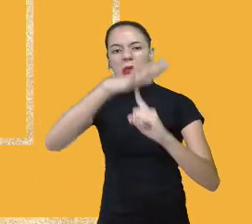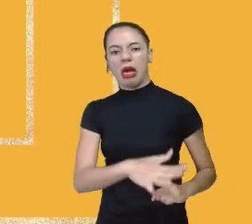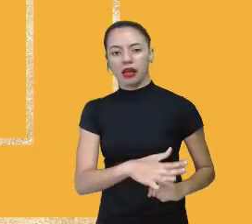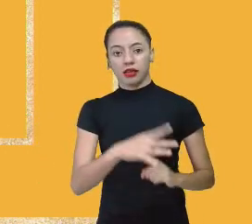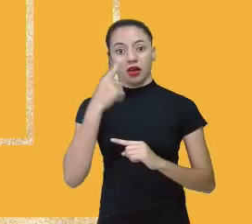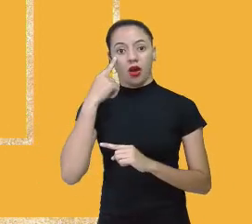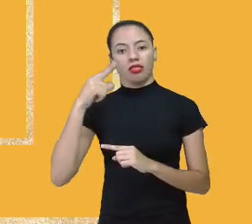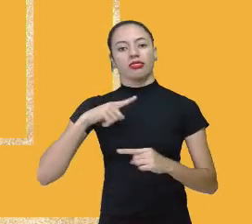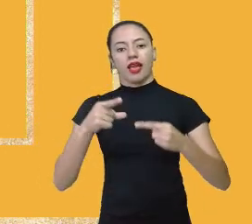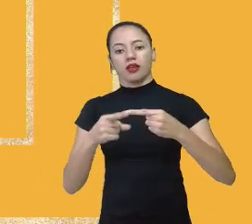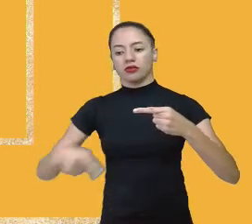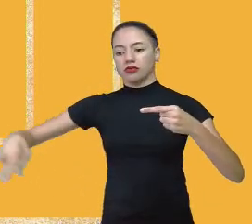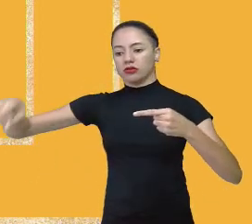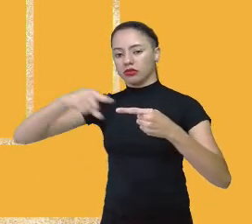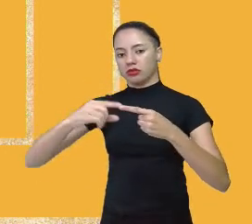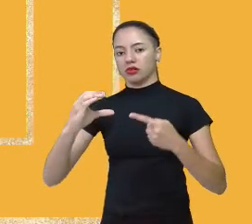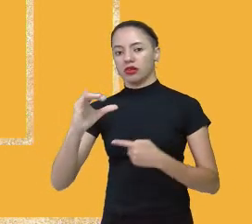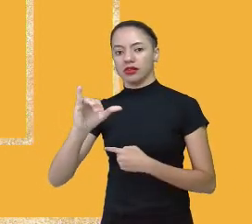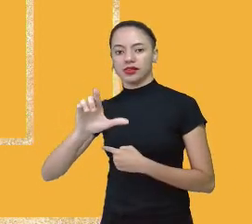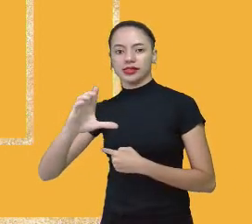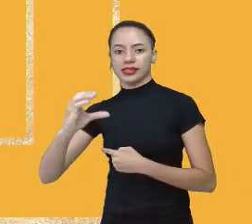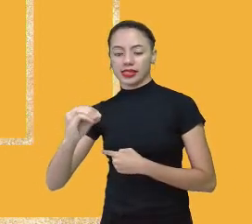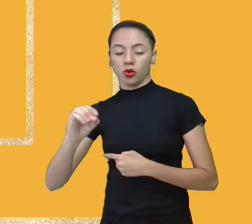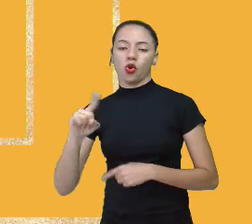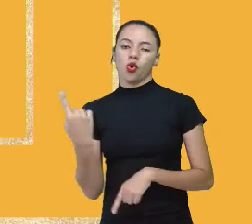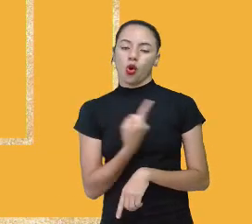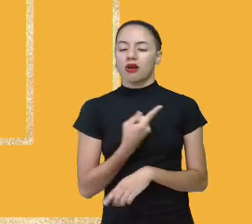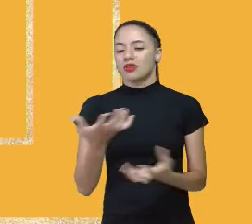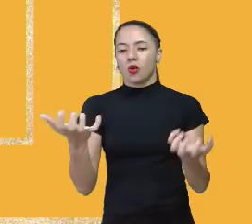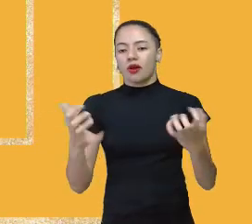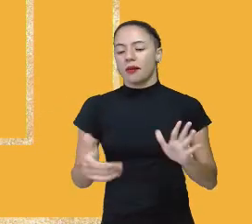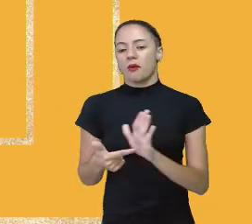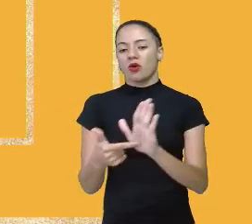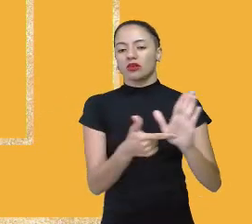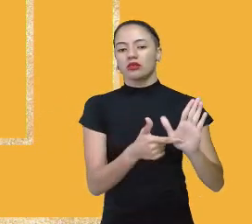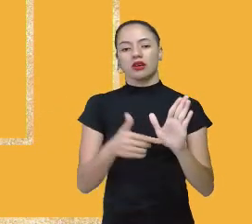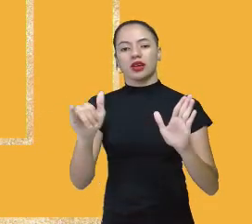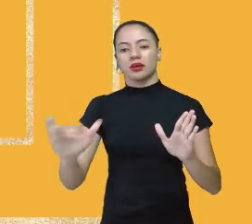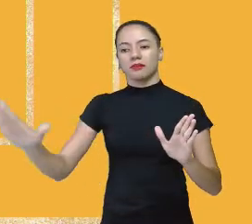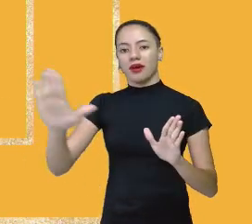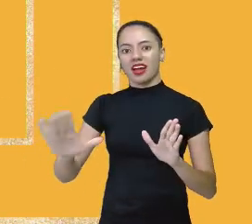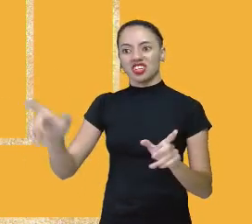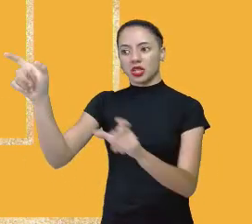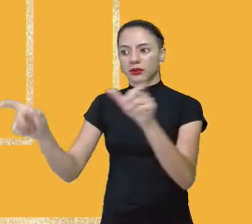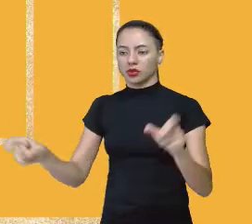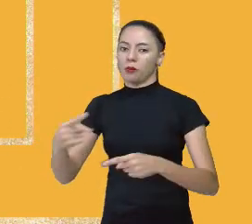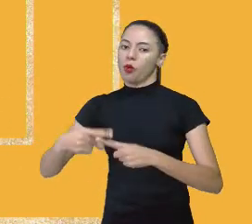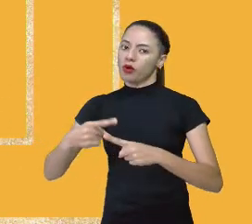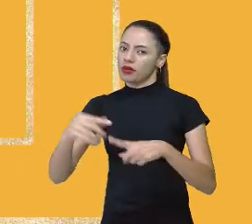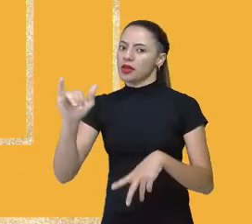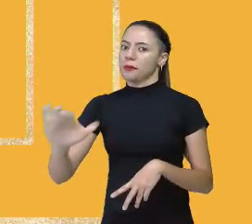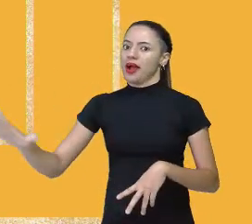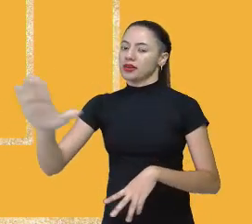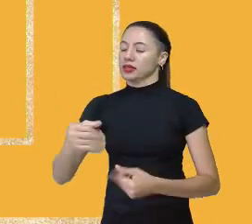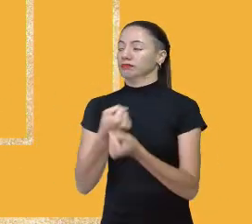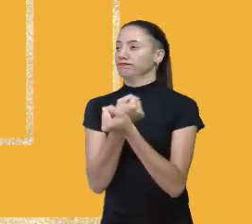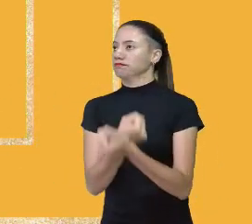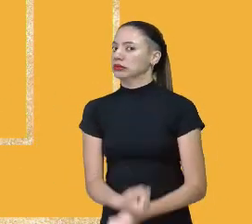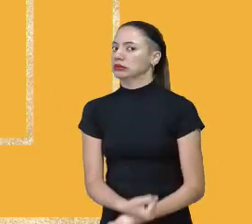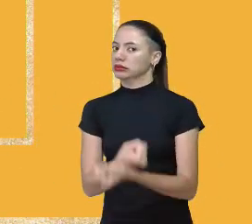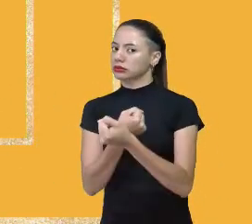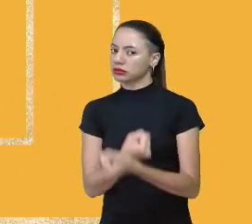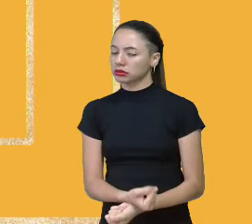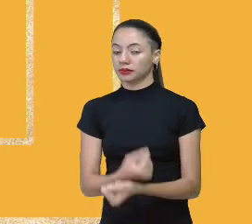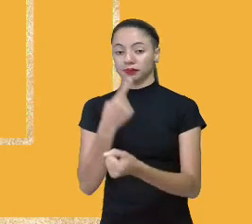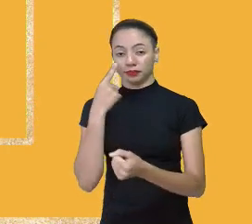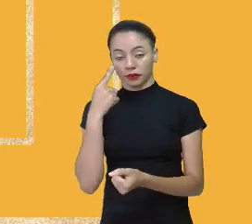aí a imagem. A gente não quis nem trazer uma imagem mesmo de pessoas, porque são imagens bem pesadas, gente. Então,